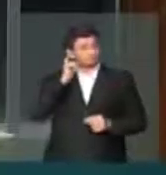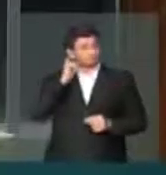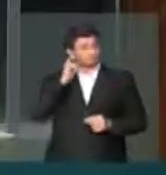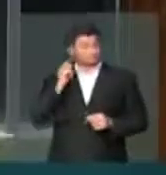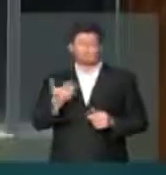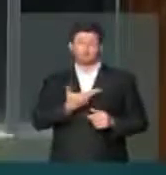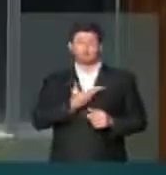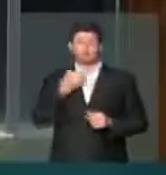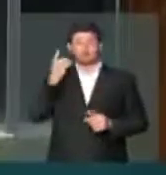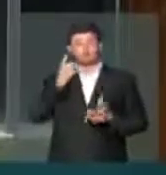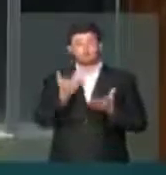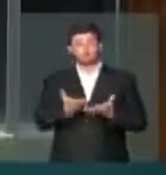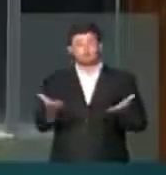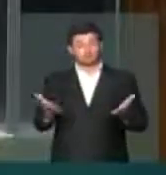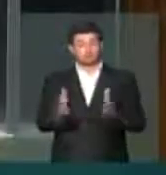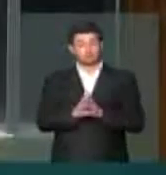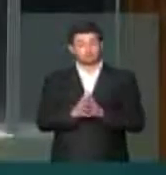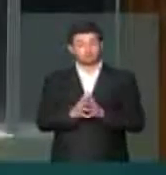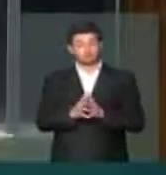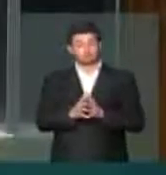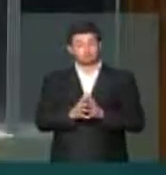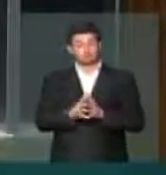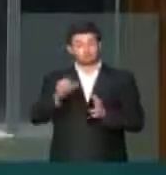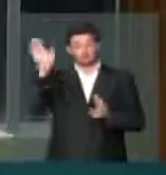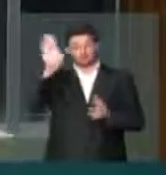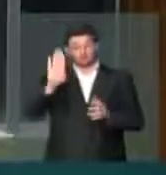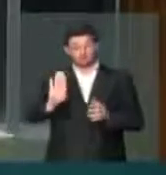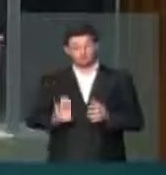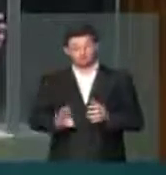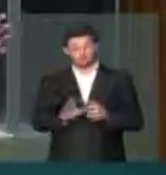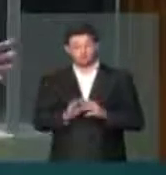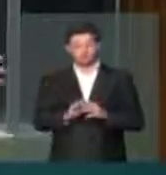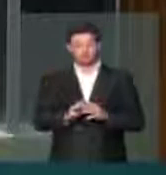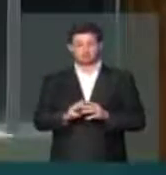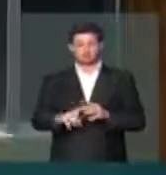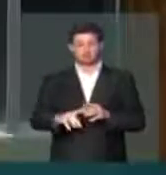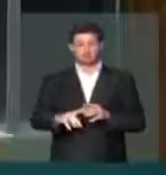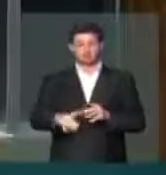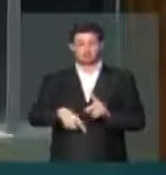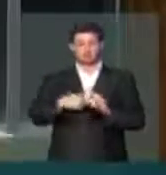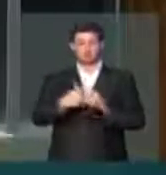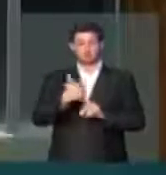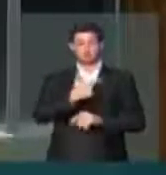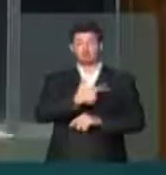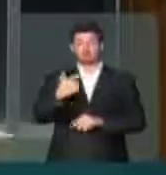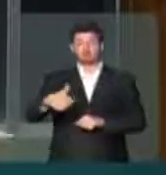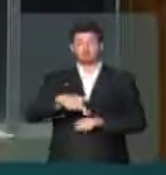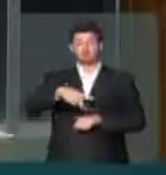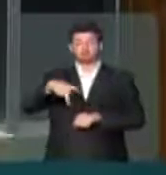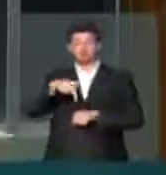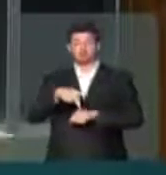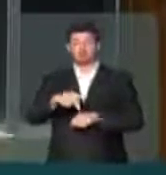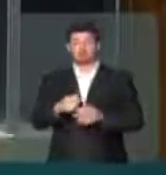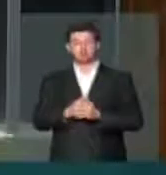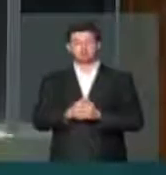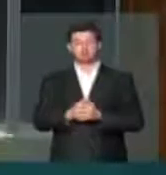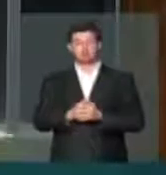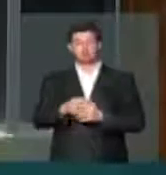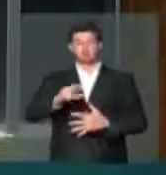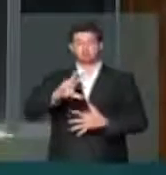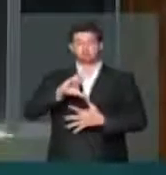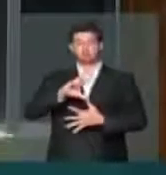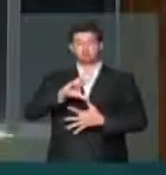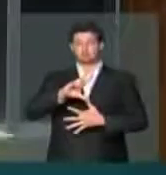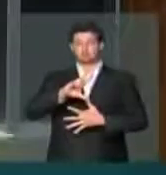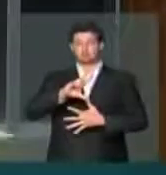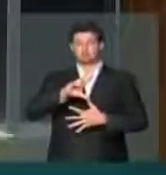colegas deputados e deputadas, o Brasil e mais 22 países da América